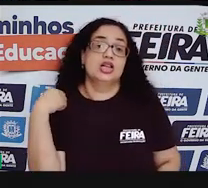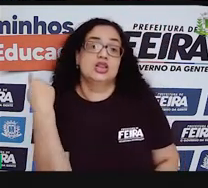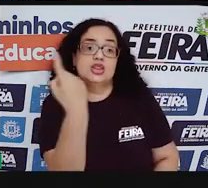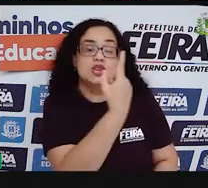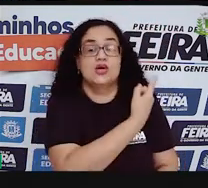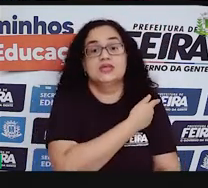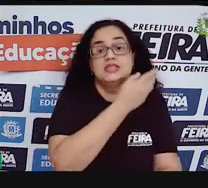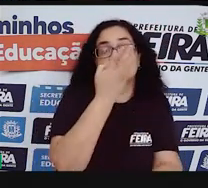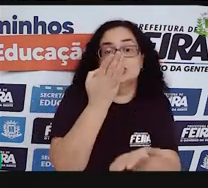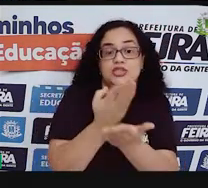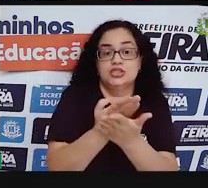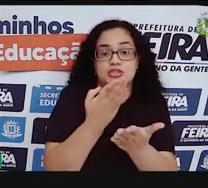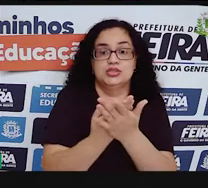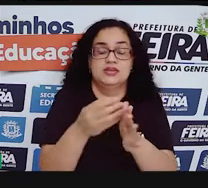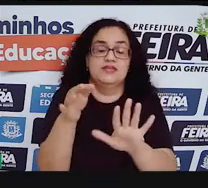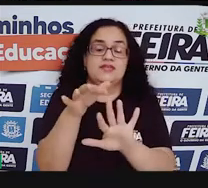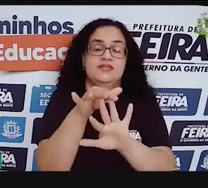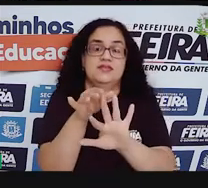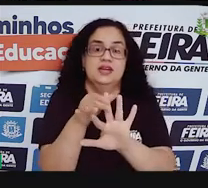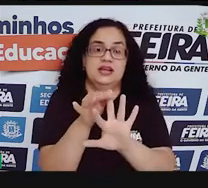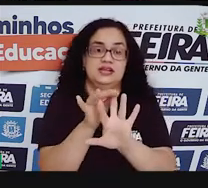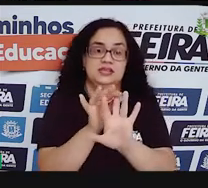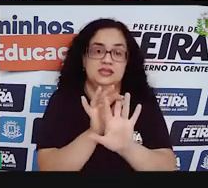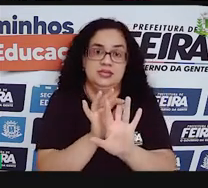nós vamos estudar sobre